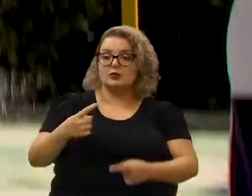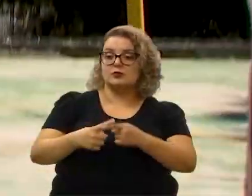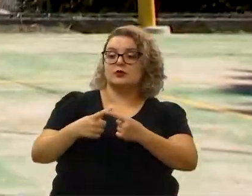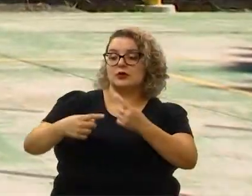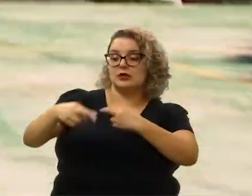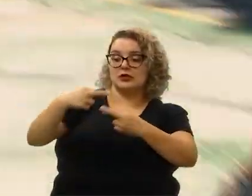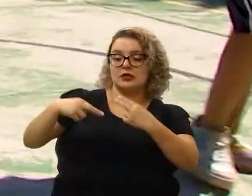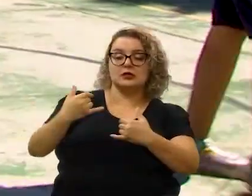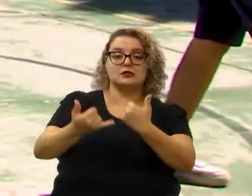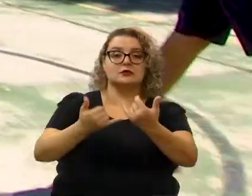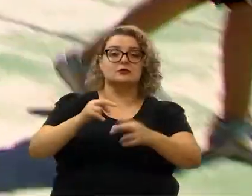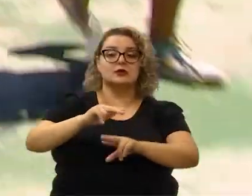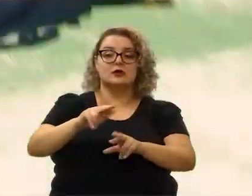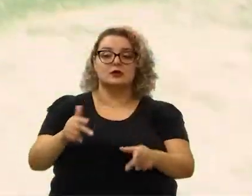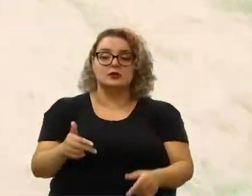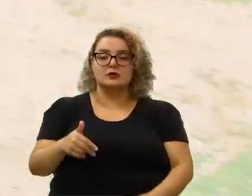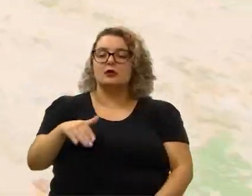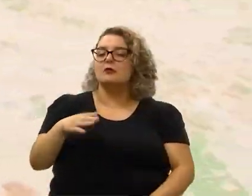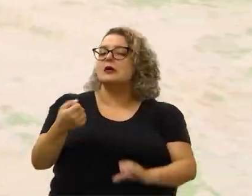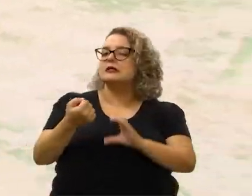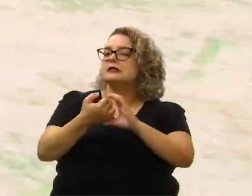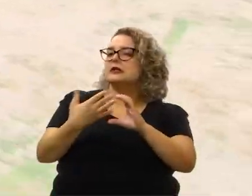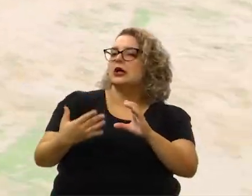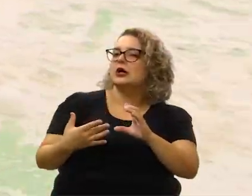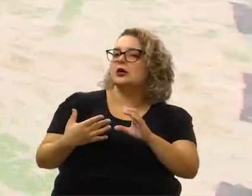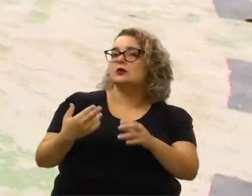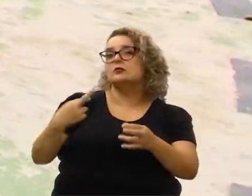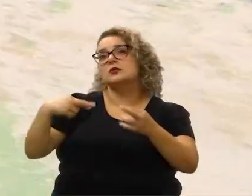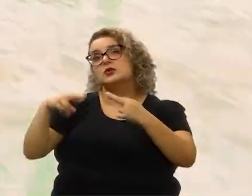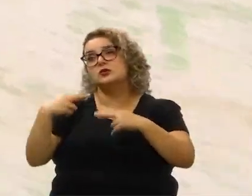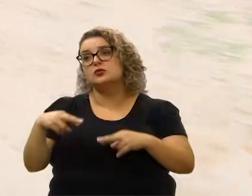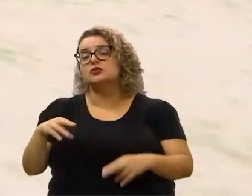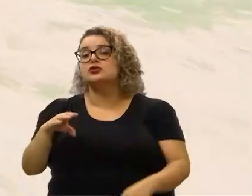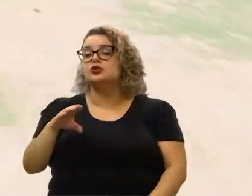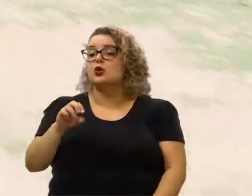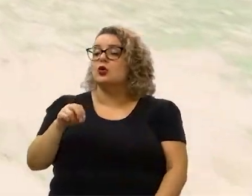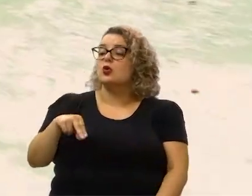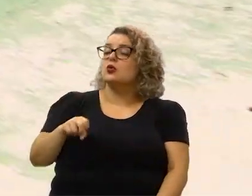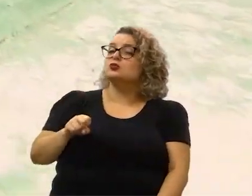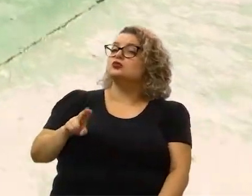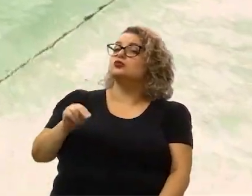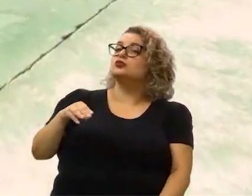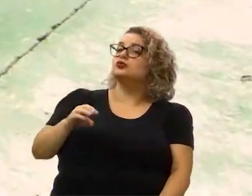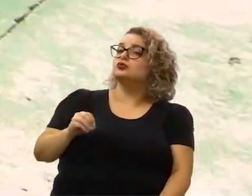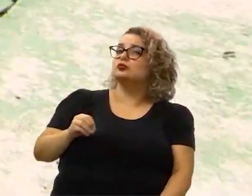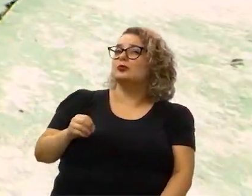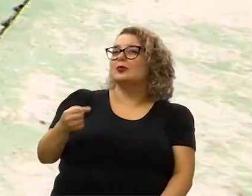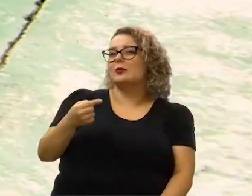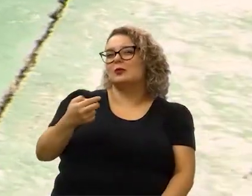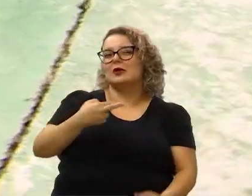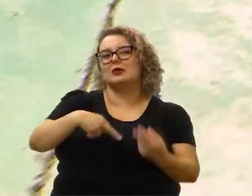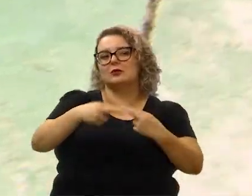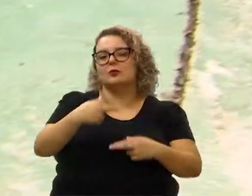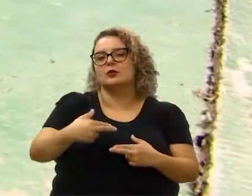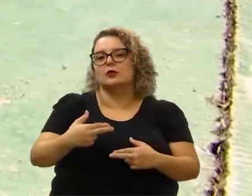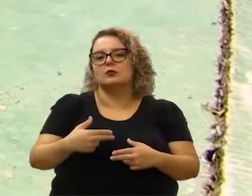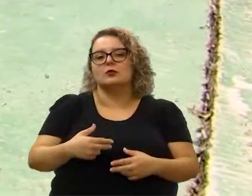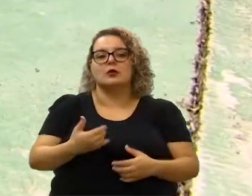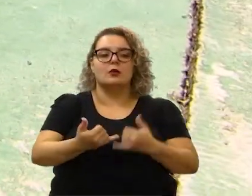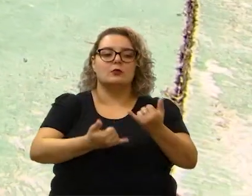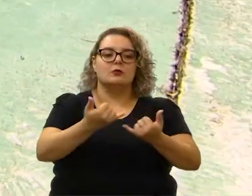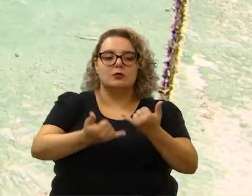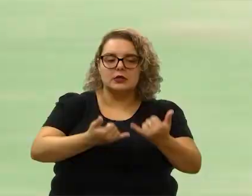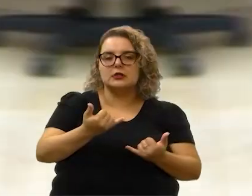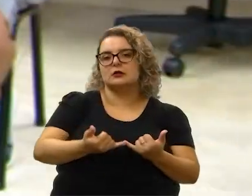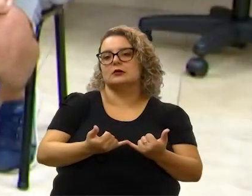porque a relação dessa criança com o brinquedo acaba sendo mais caracterizada como uma relação de consumo e menos uma relação do ser brincante